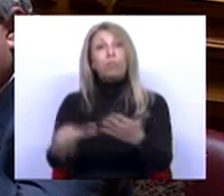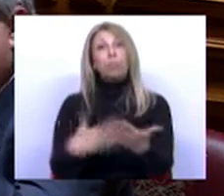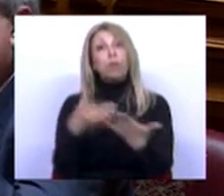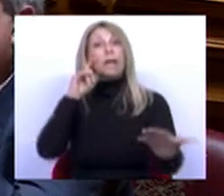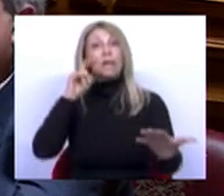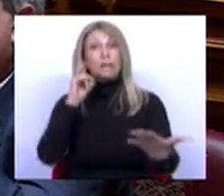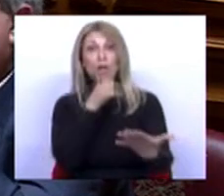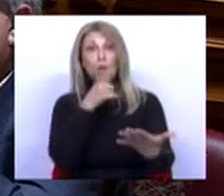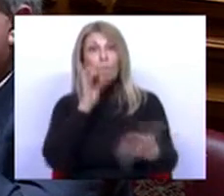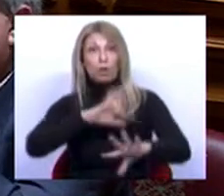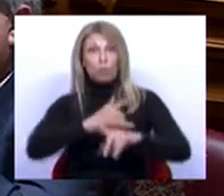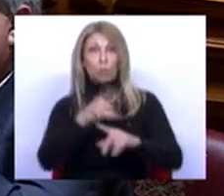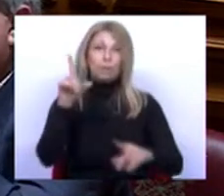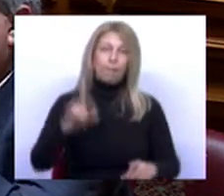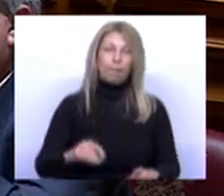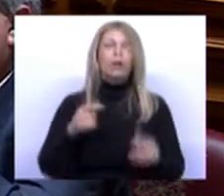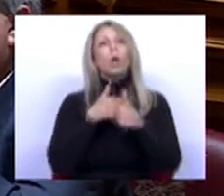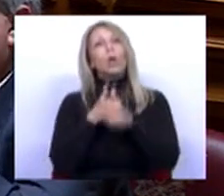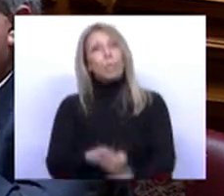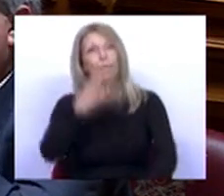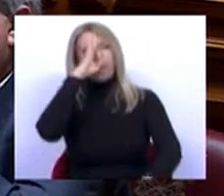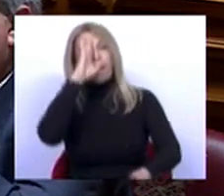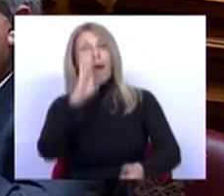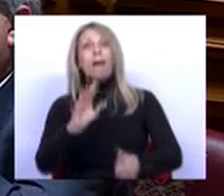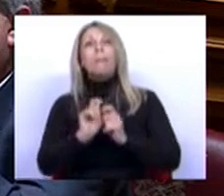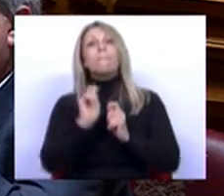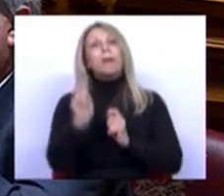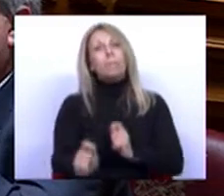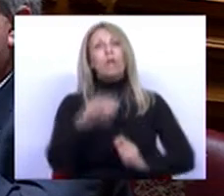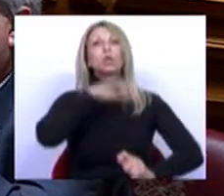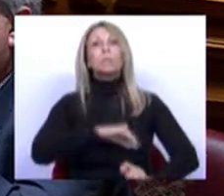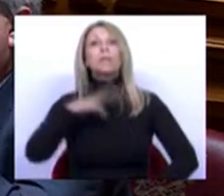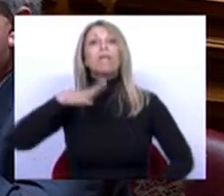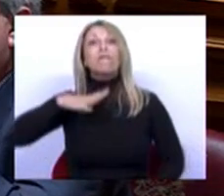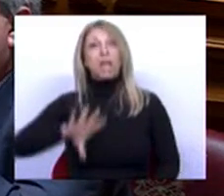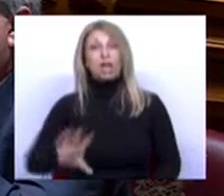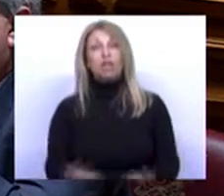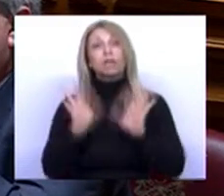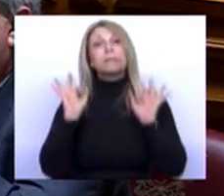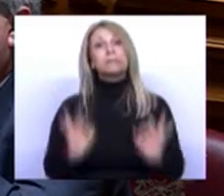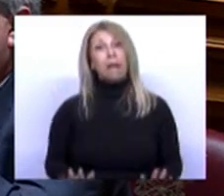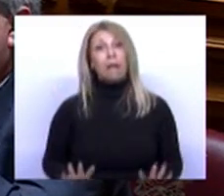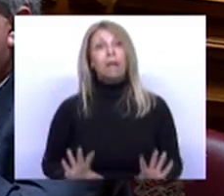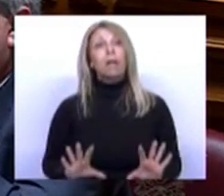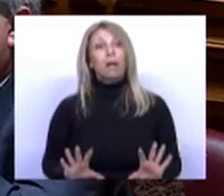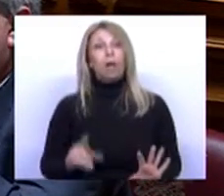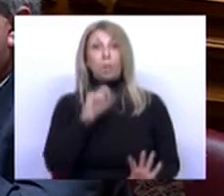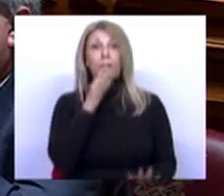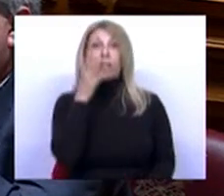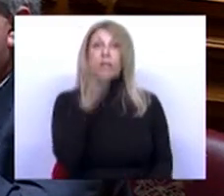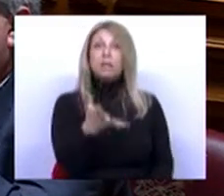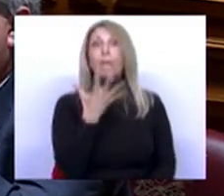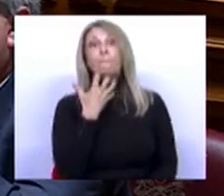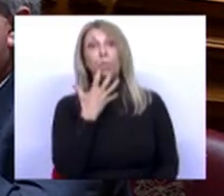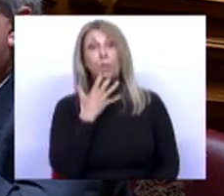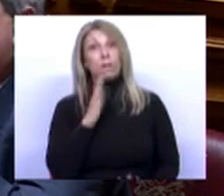outros compromissos, o cumprimento atempado do pagamento de subsídio de férias. Como já aqui teve a oportunidade de dizer que a prudência deve ser a